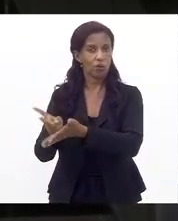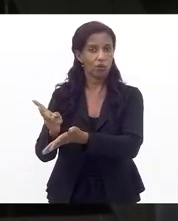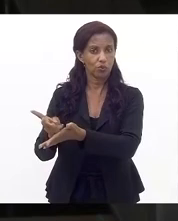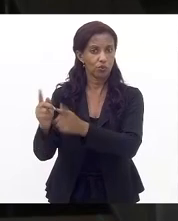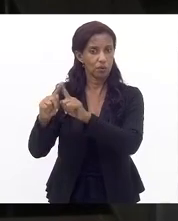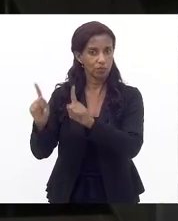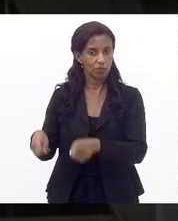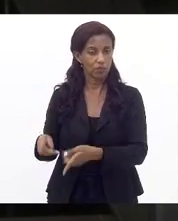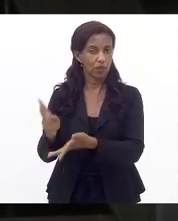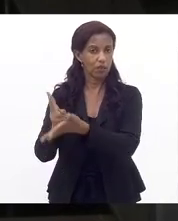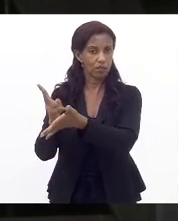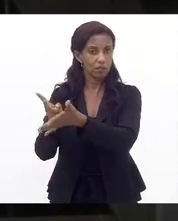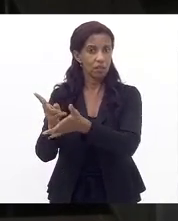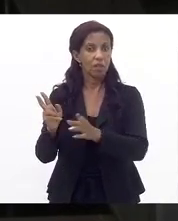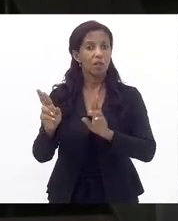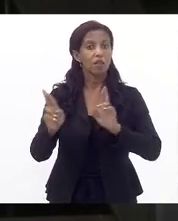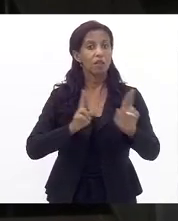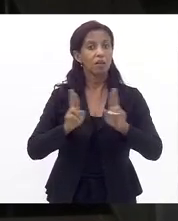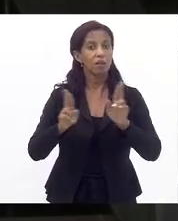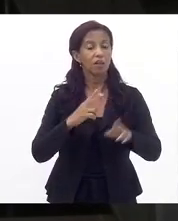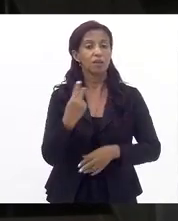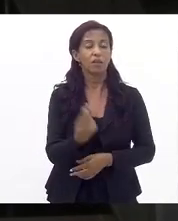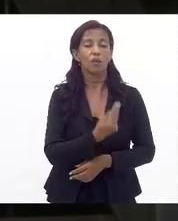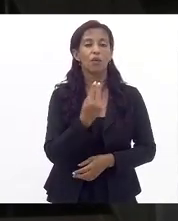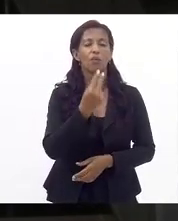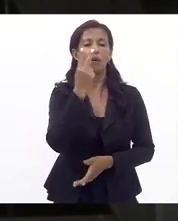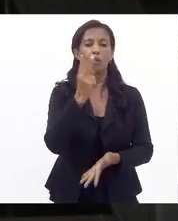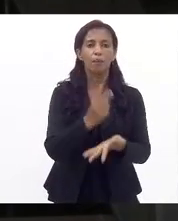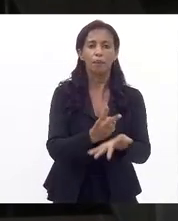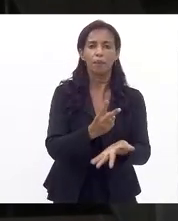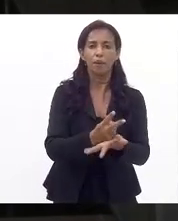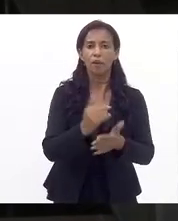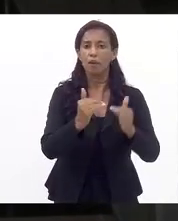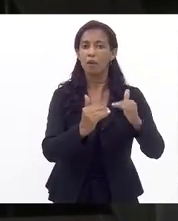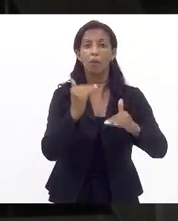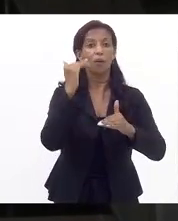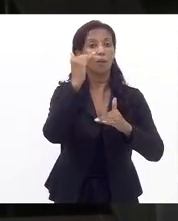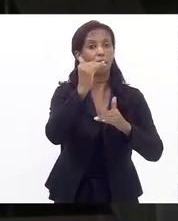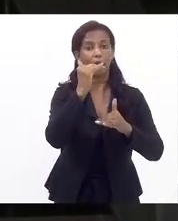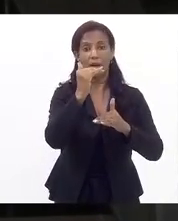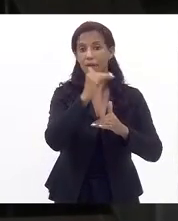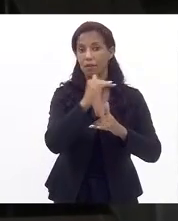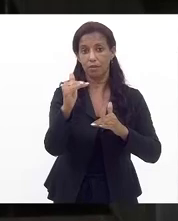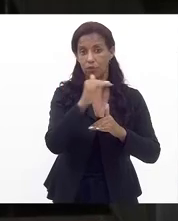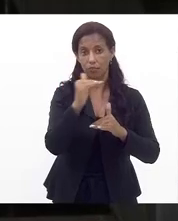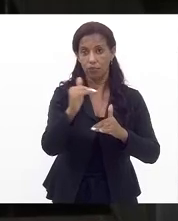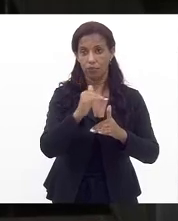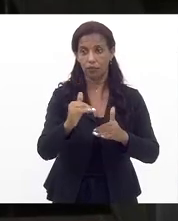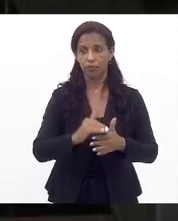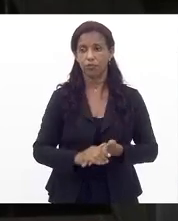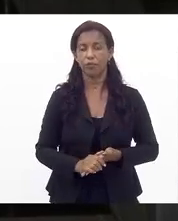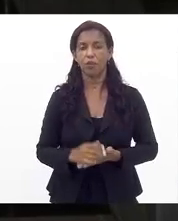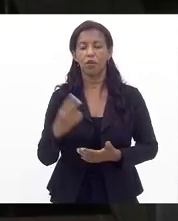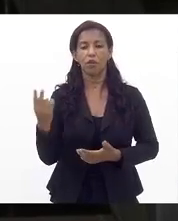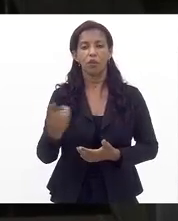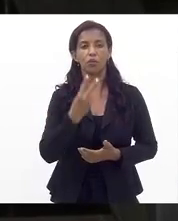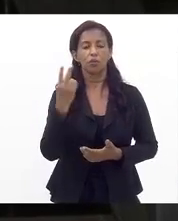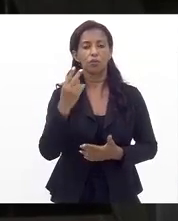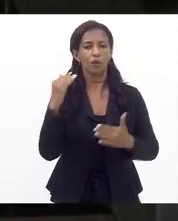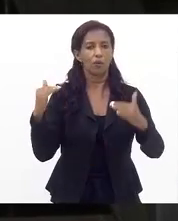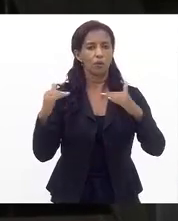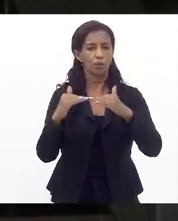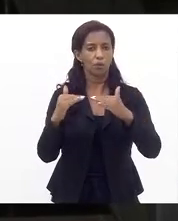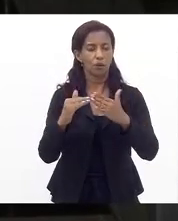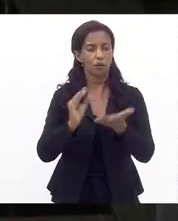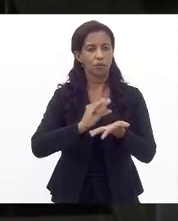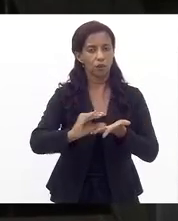no serviço público ativo em relação ao valor do abono permanência que não será o máximo é que não será o máximo do valor correspondente